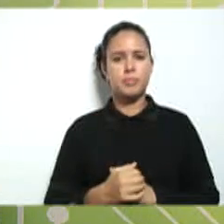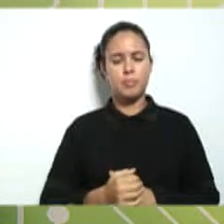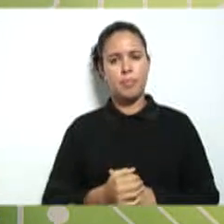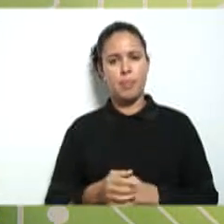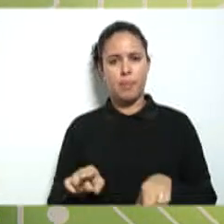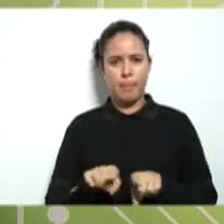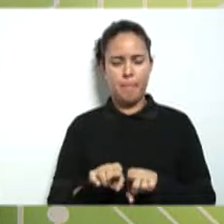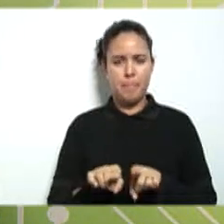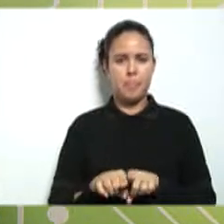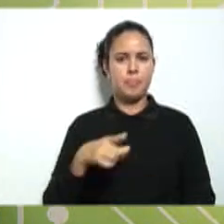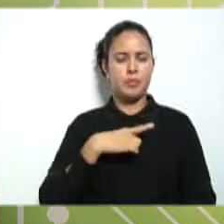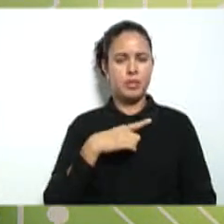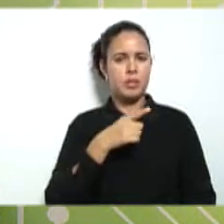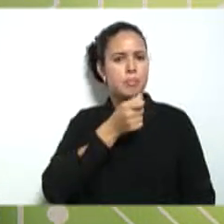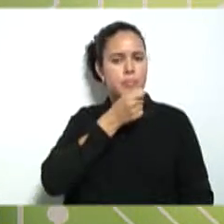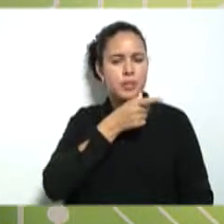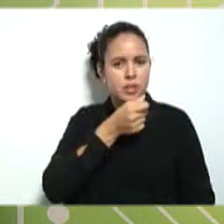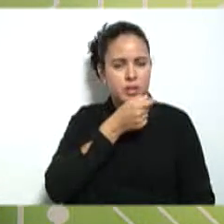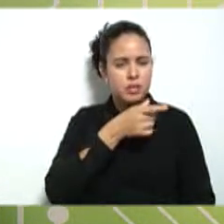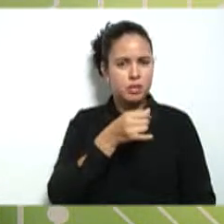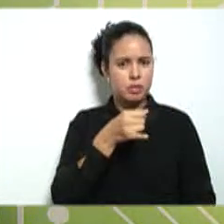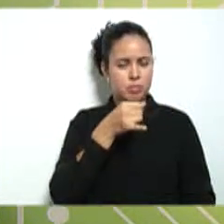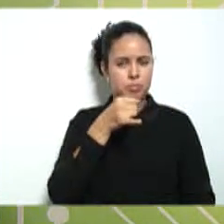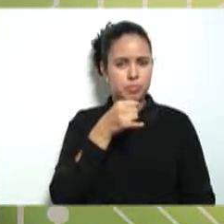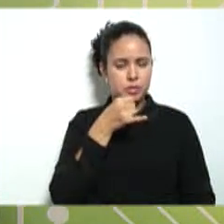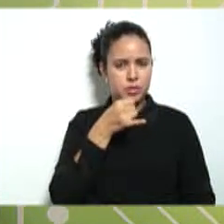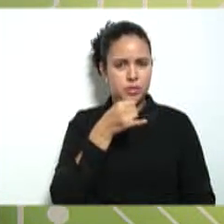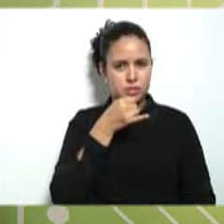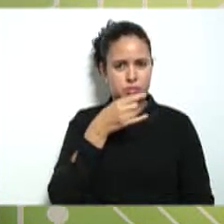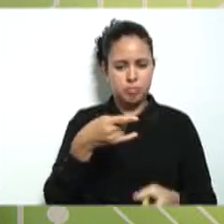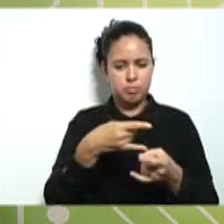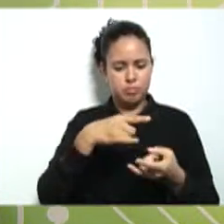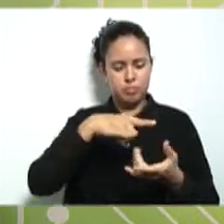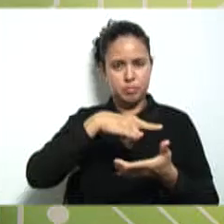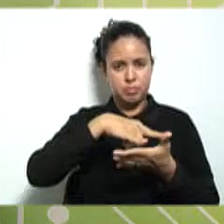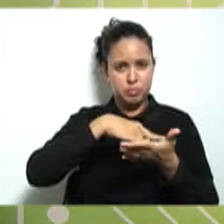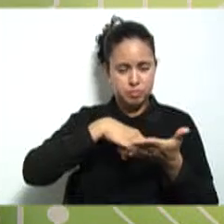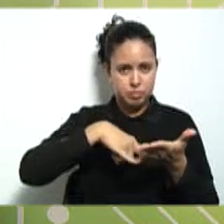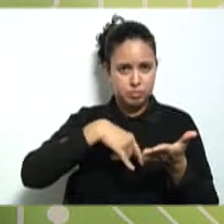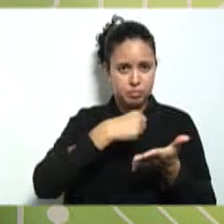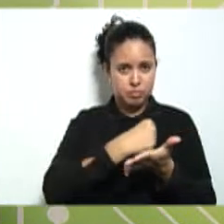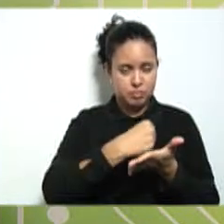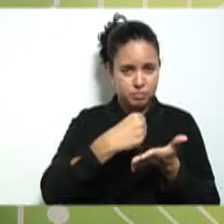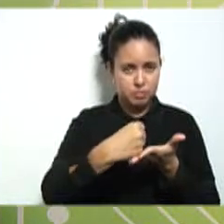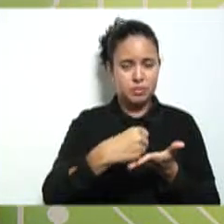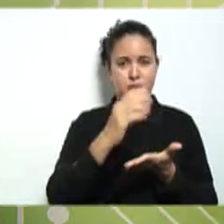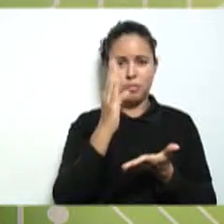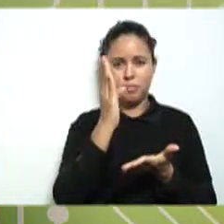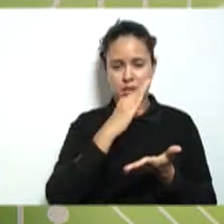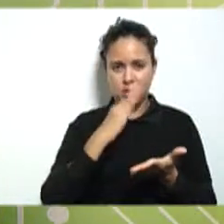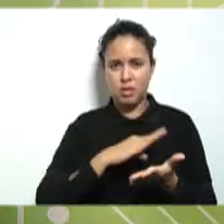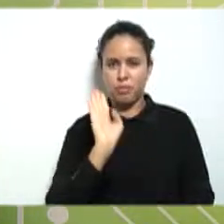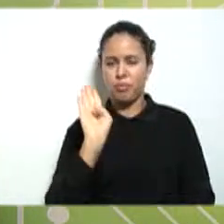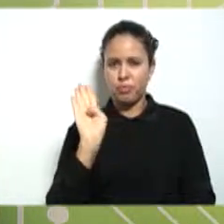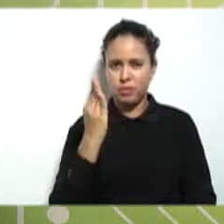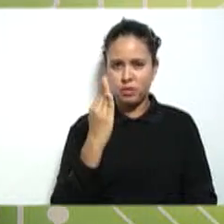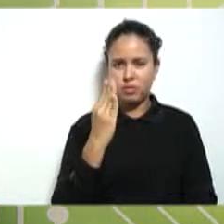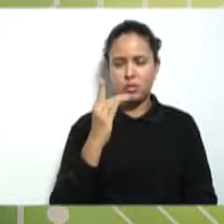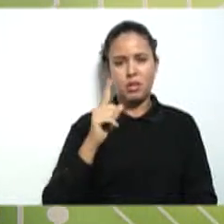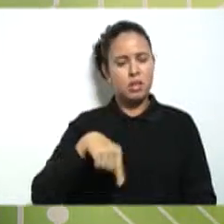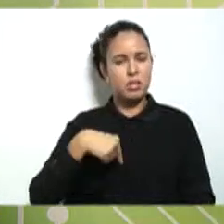piada. Vocês já ouviram falar que quando vão falsificar um passaporte, o mais comum é falsificar um passaporte brasileiro? A gente vê isso nos filmes,